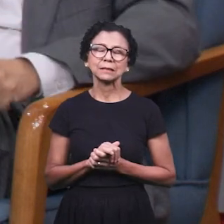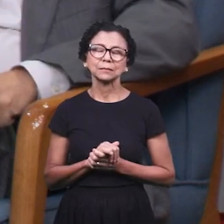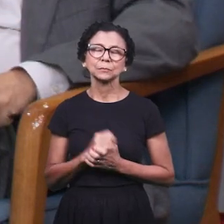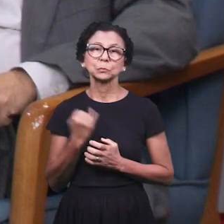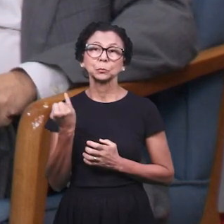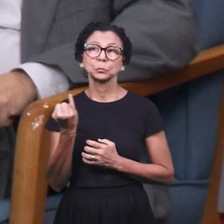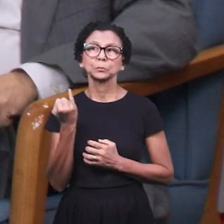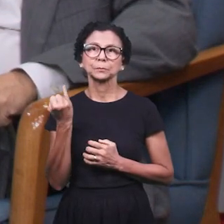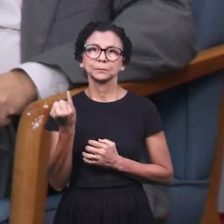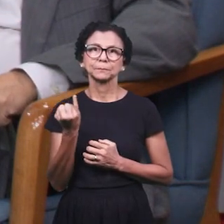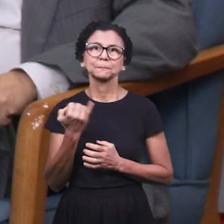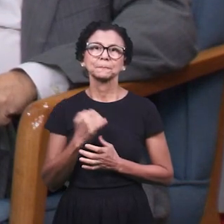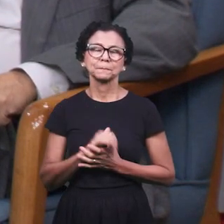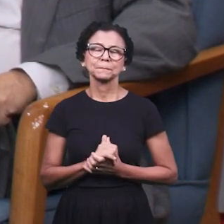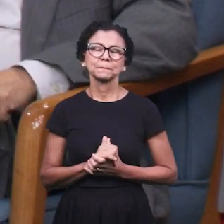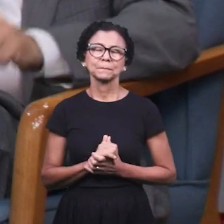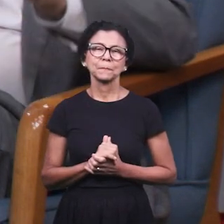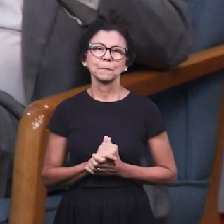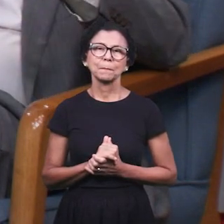na vida da igreja.